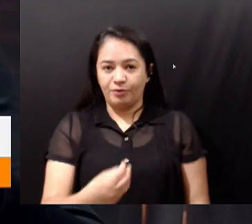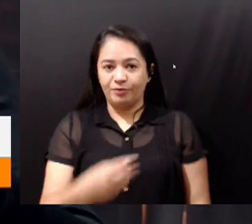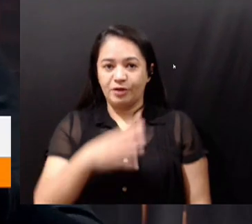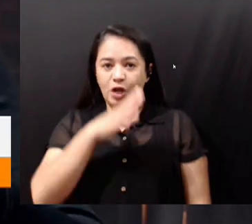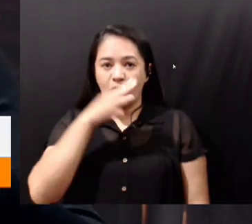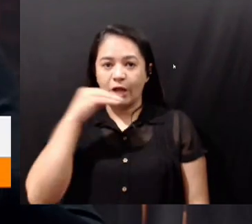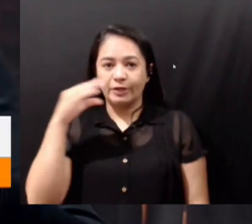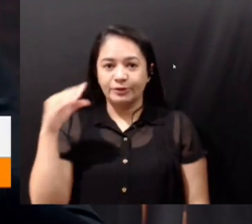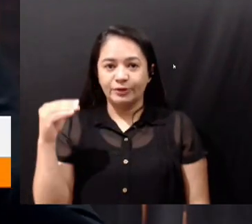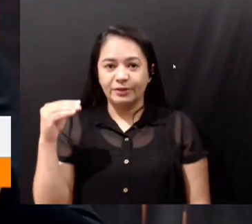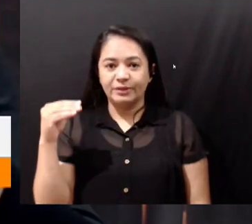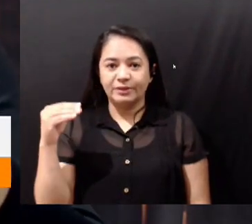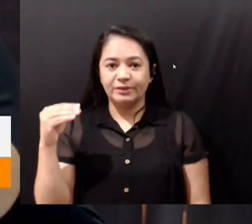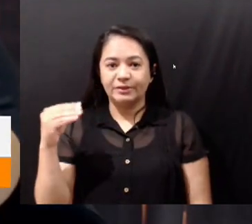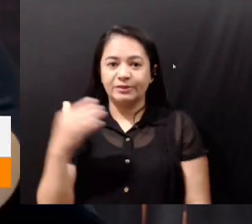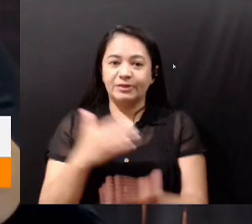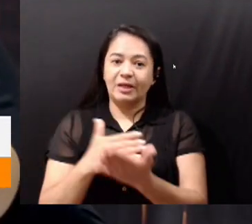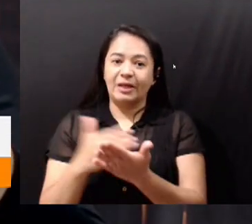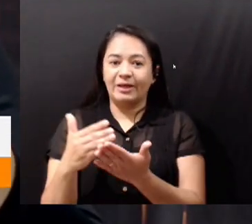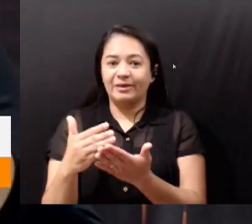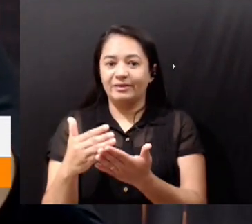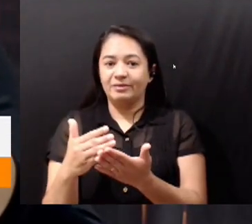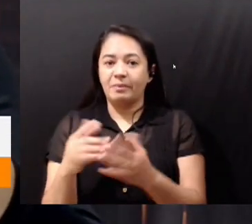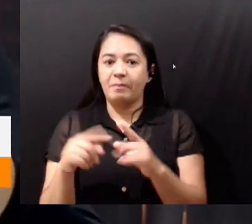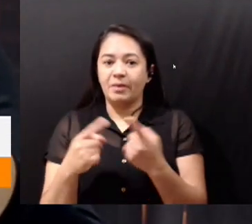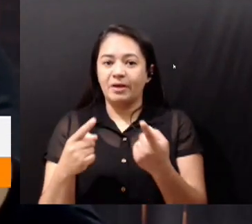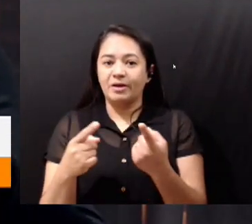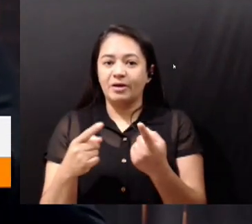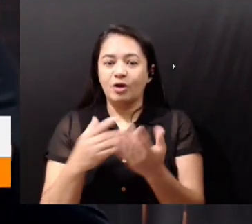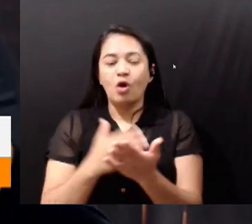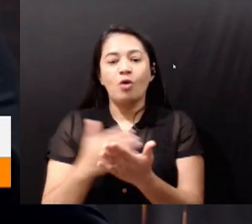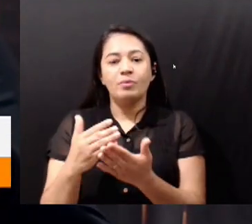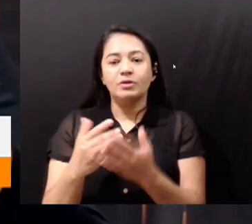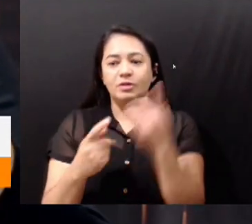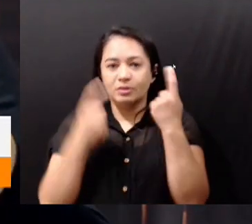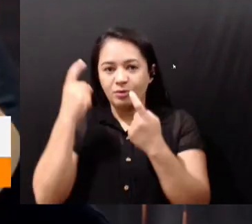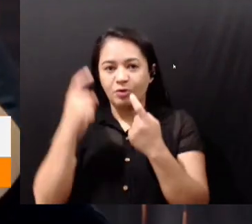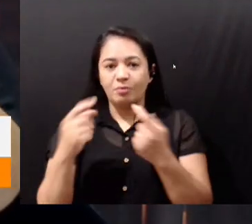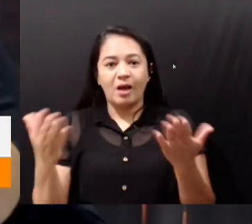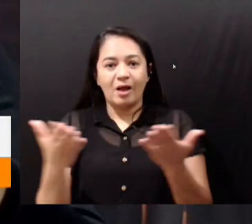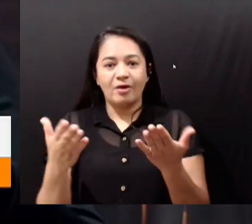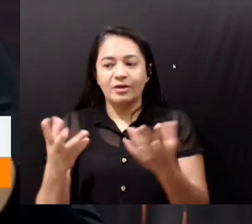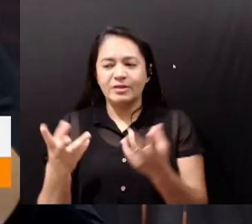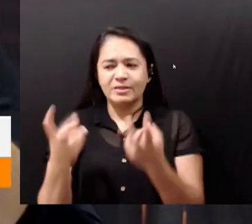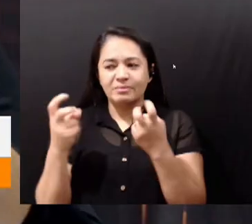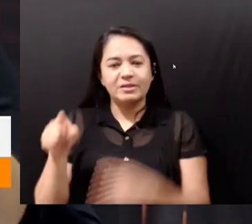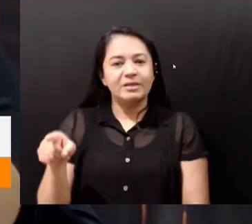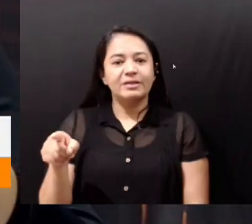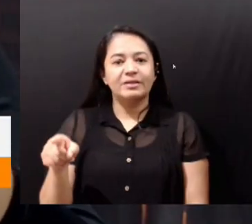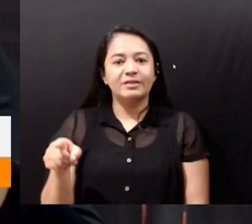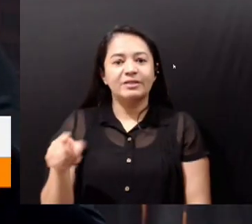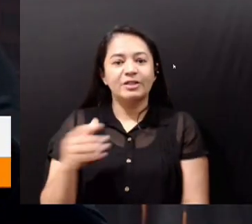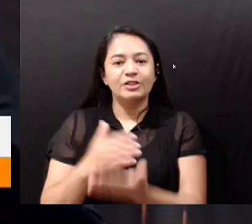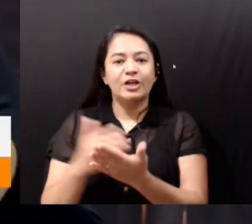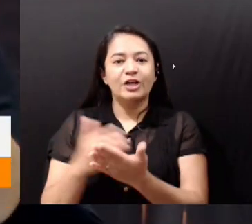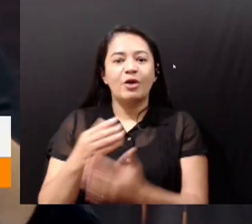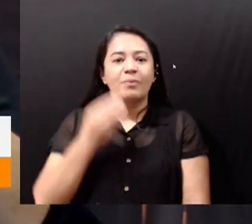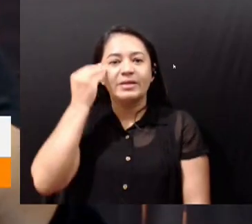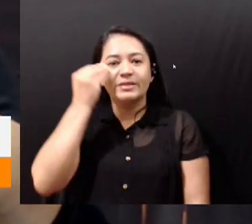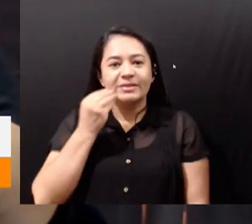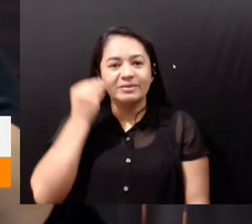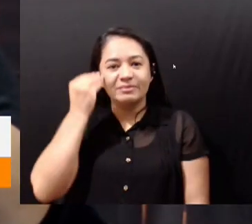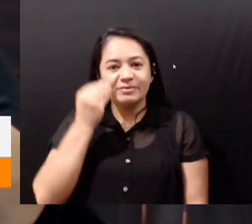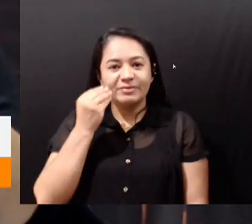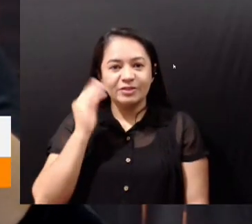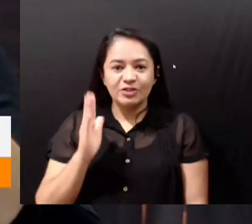no começo, né, mas quando começou a se preocupar mais, agora você percebe que começa a experimentar e já começa a